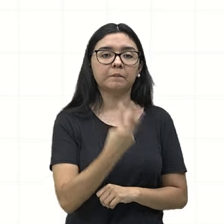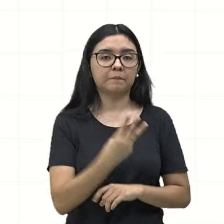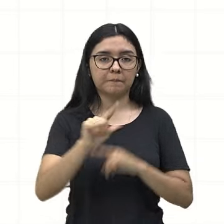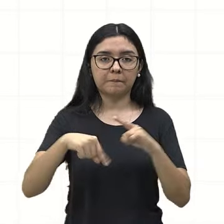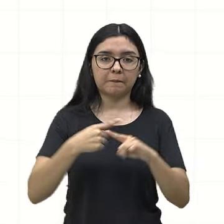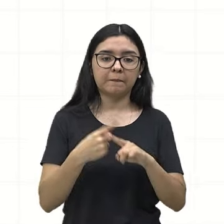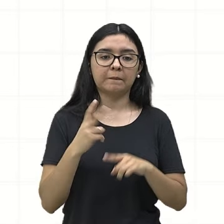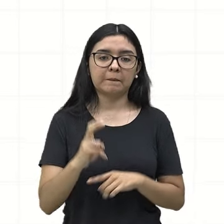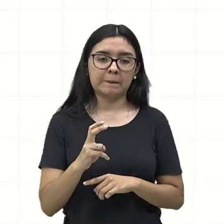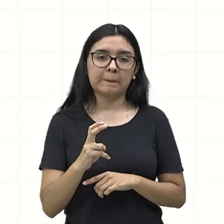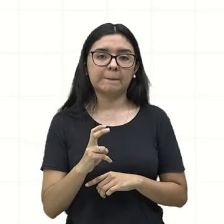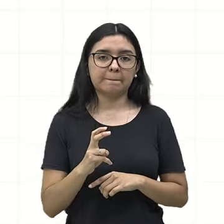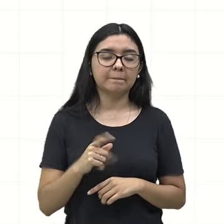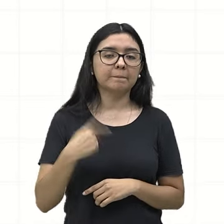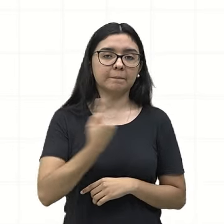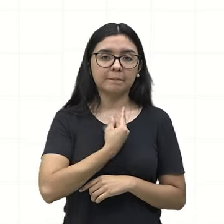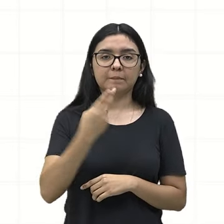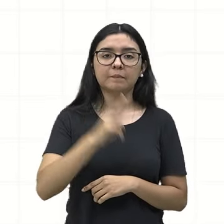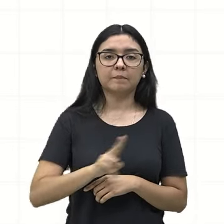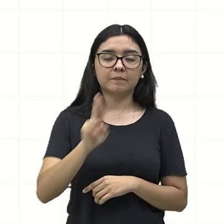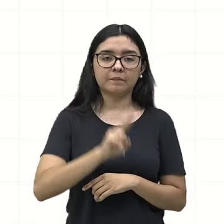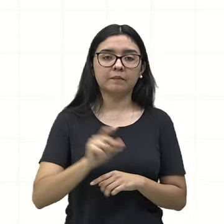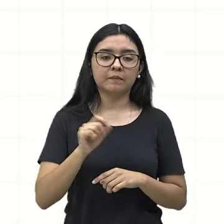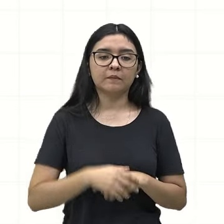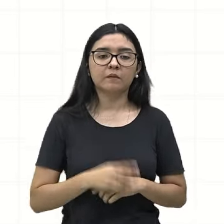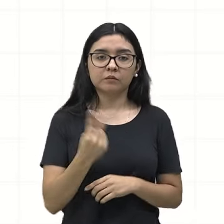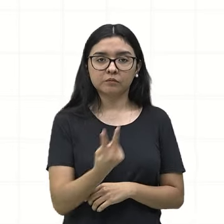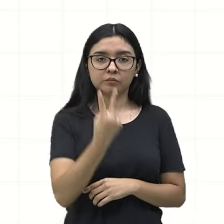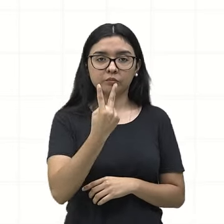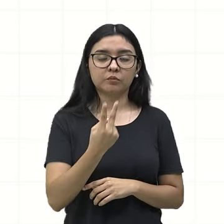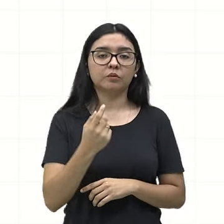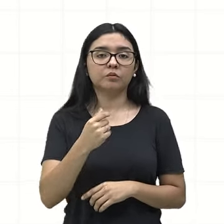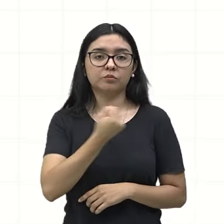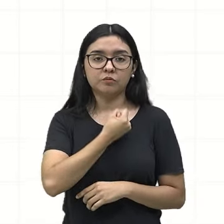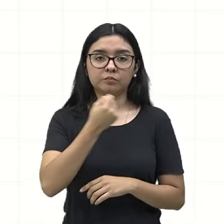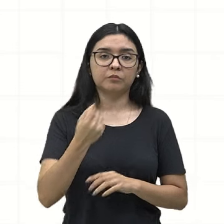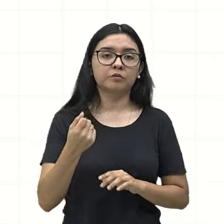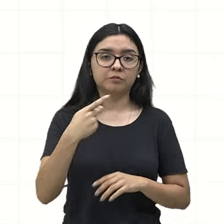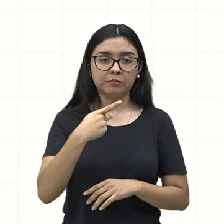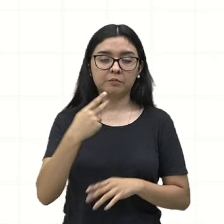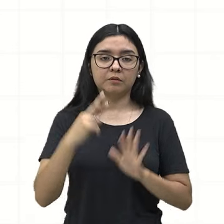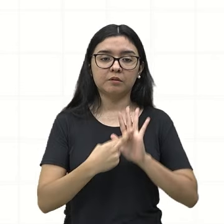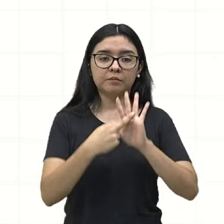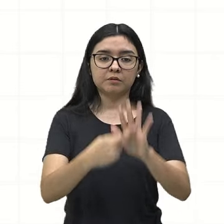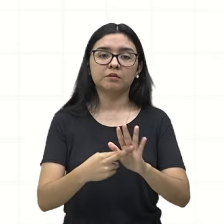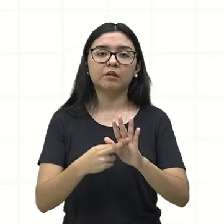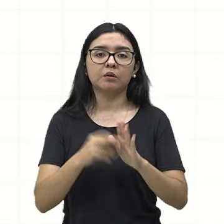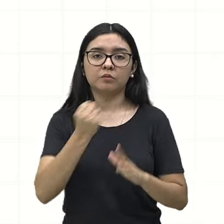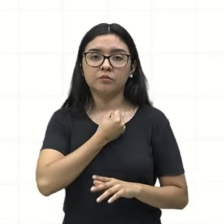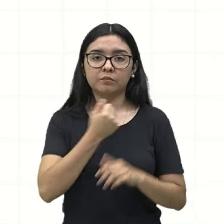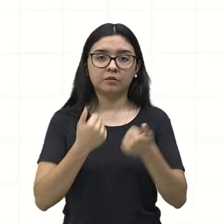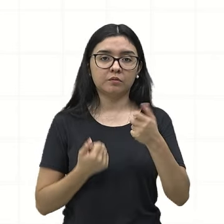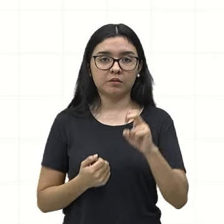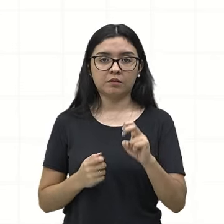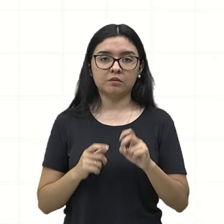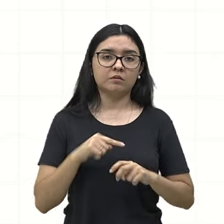vezes 5. Nós estamos utilizando dois números primos para representar o número 15, que é um